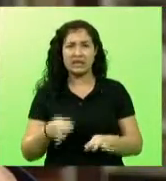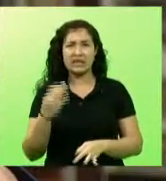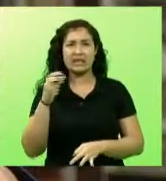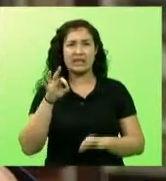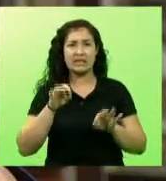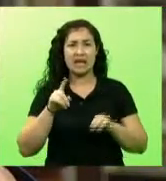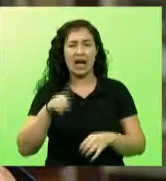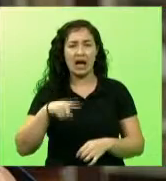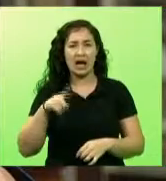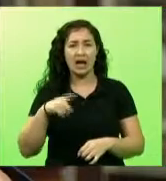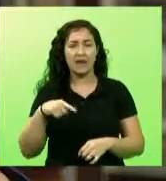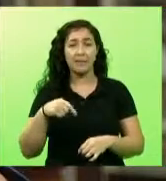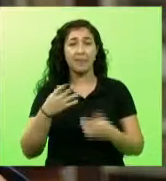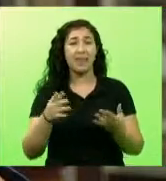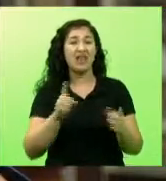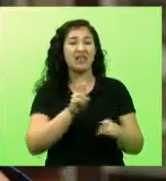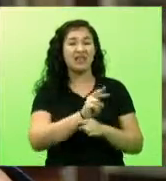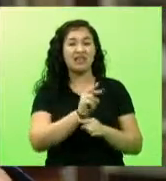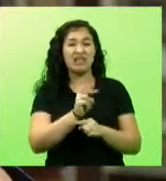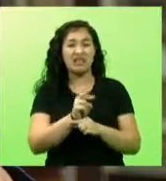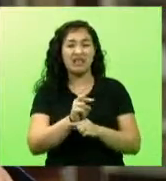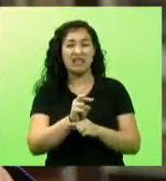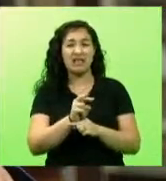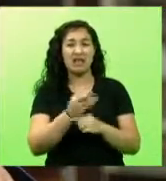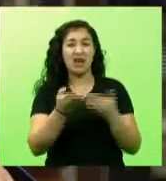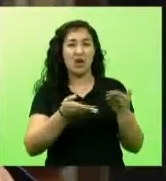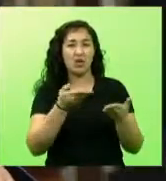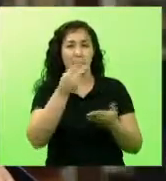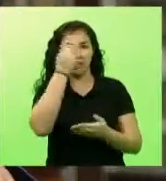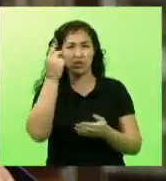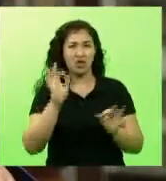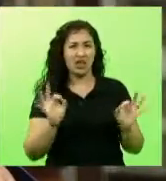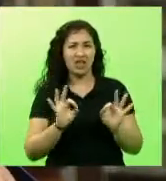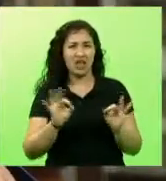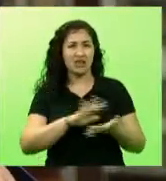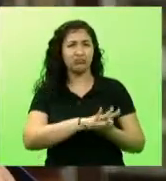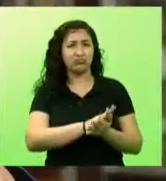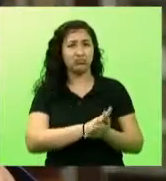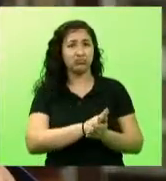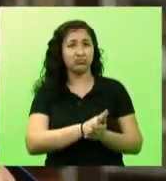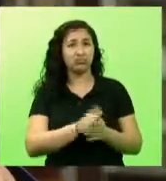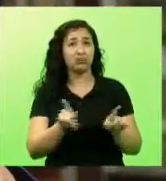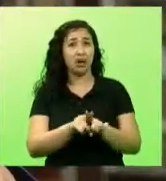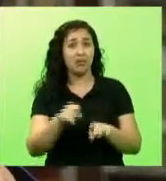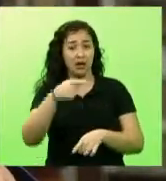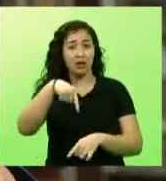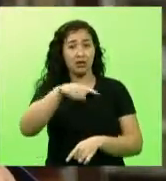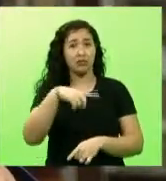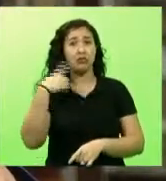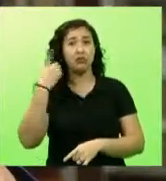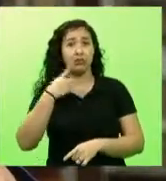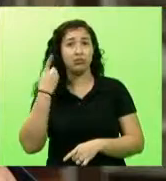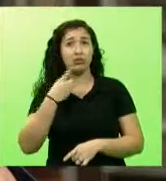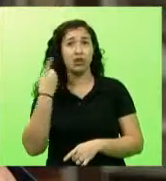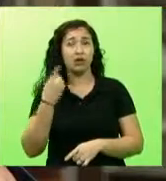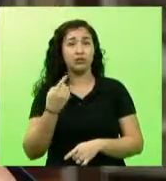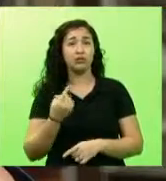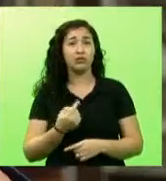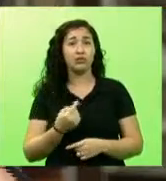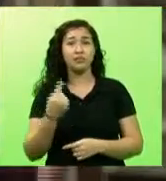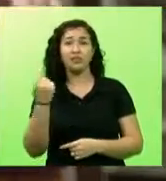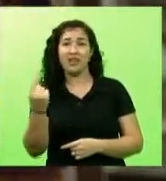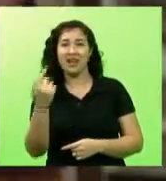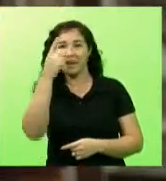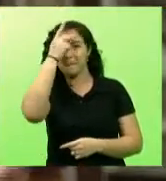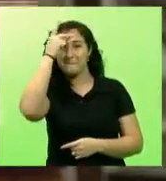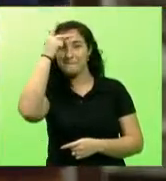fizeram e tratavam as pessoas, inclusive nós, deputados. Um pensava que era Deus